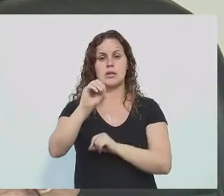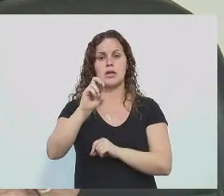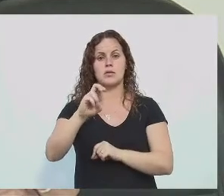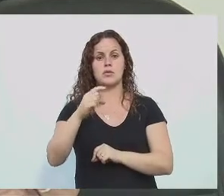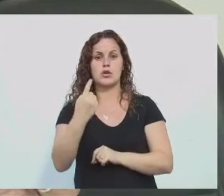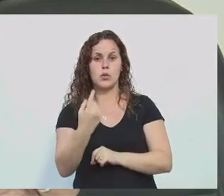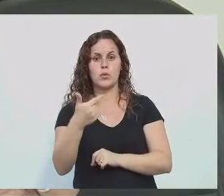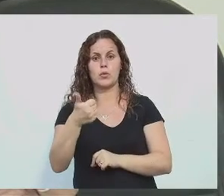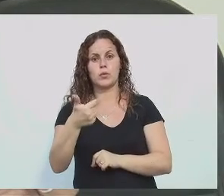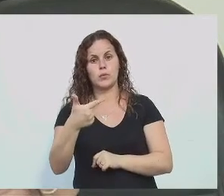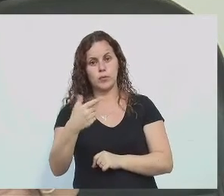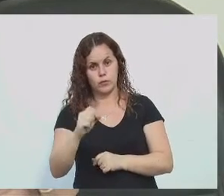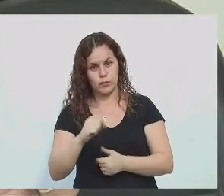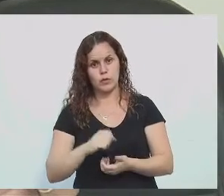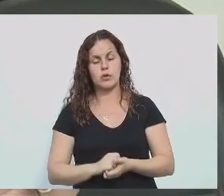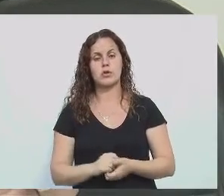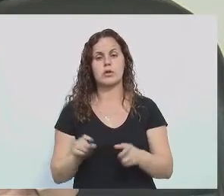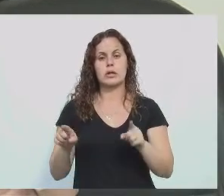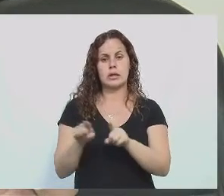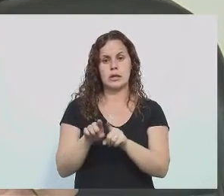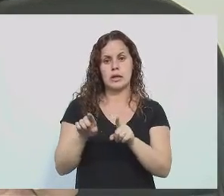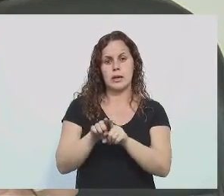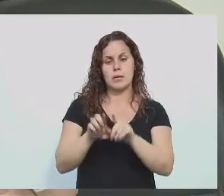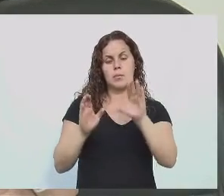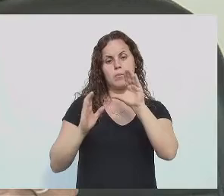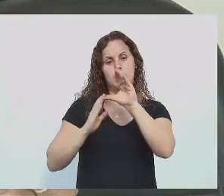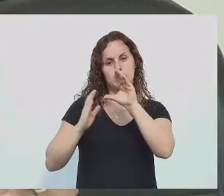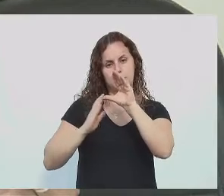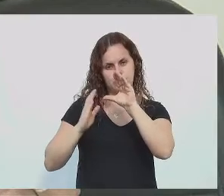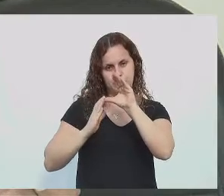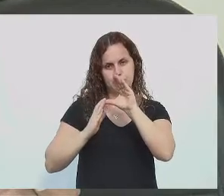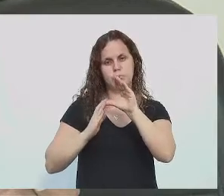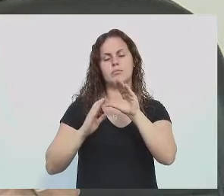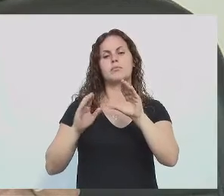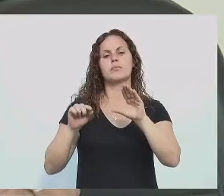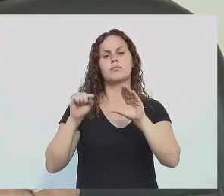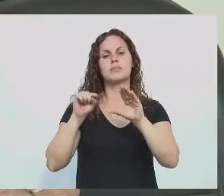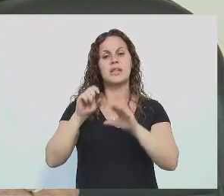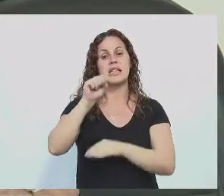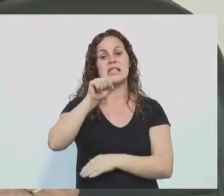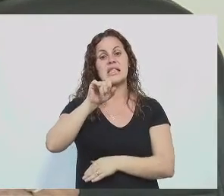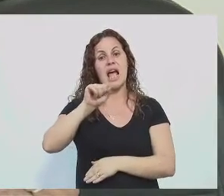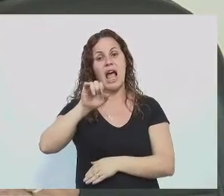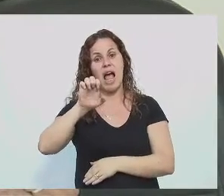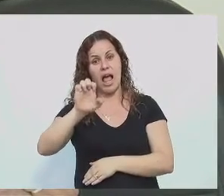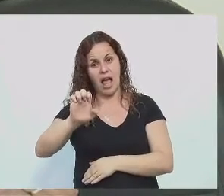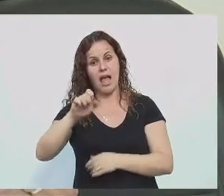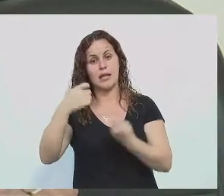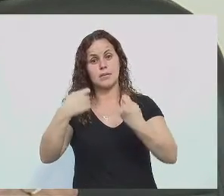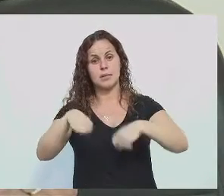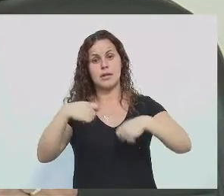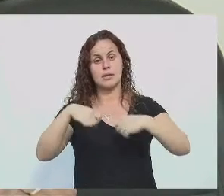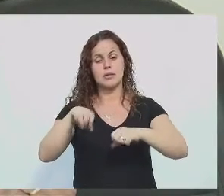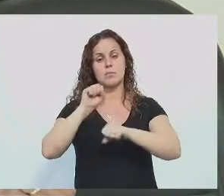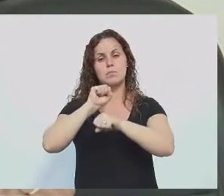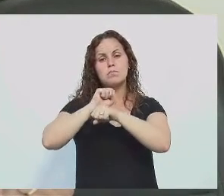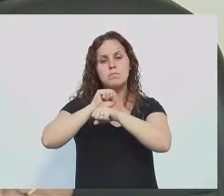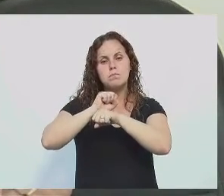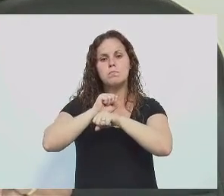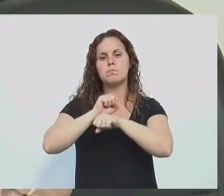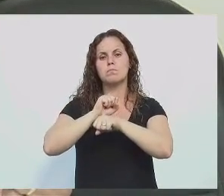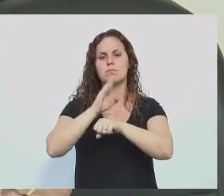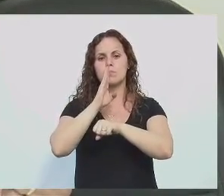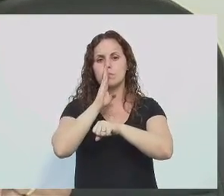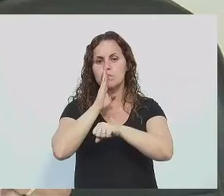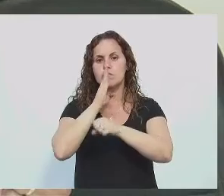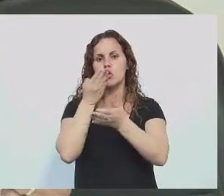de 2020 da Autarquia Municipal de Serviço Autônomo de Água e Esgoto, SAE, precisam ser suspensos para